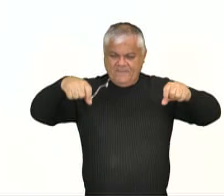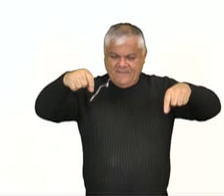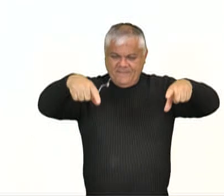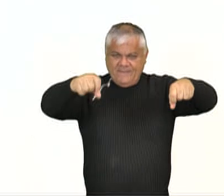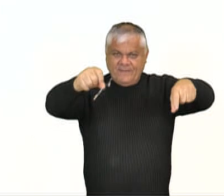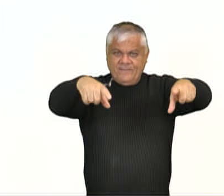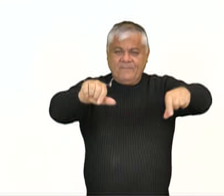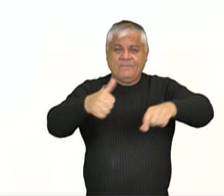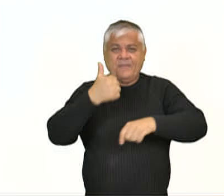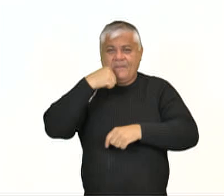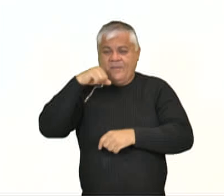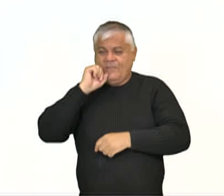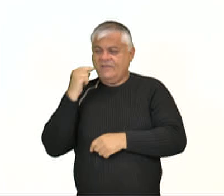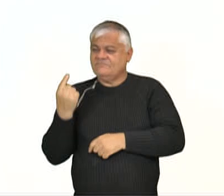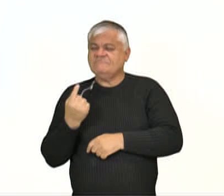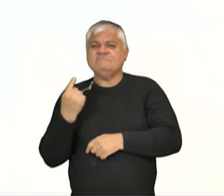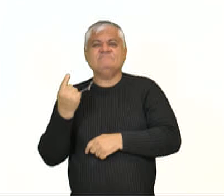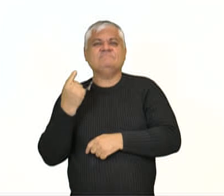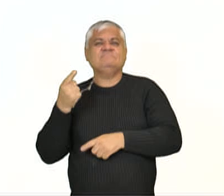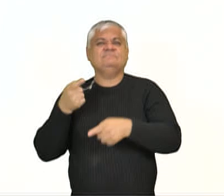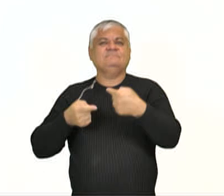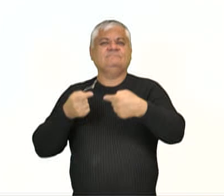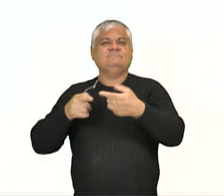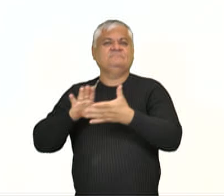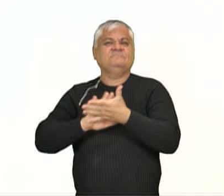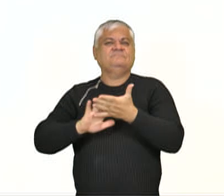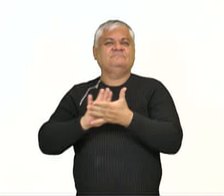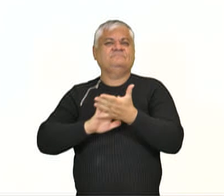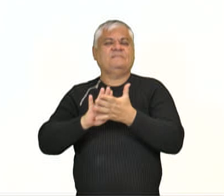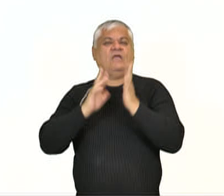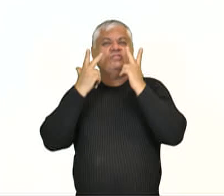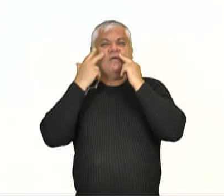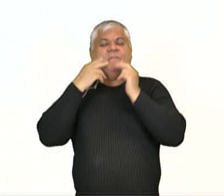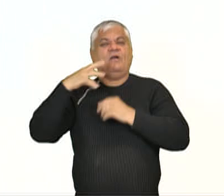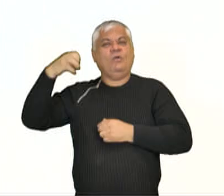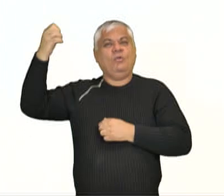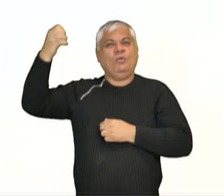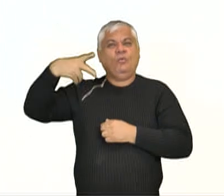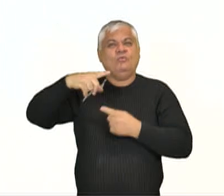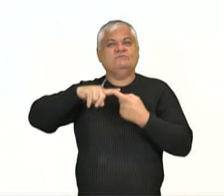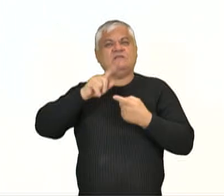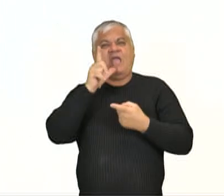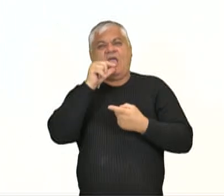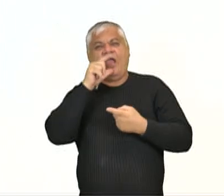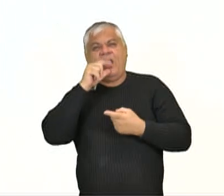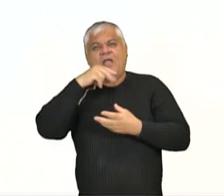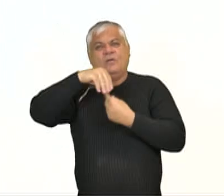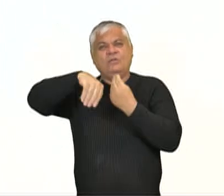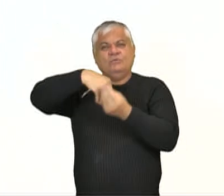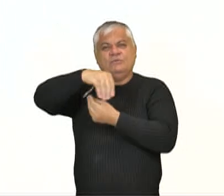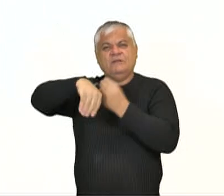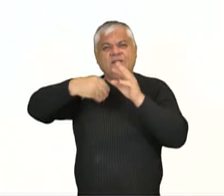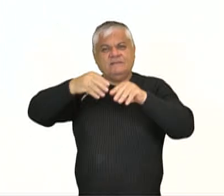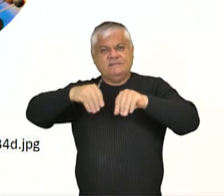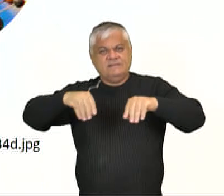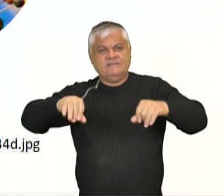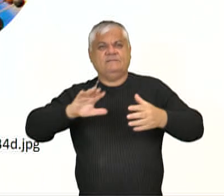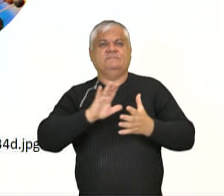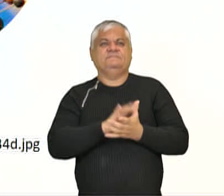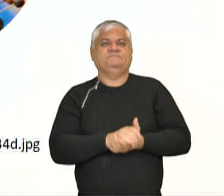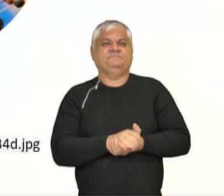mãe, não vai ter competição desses elementos aqui, ó. Luz, água, os nutrientes ali do solo,